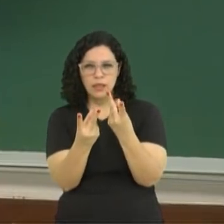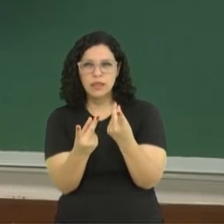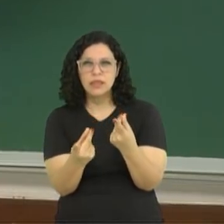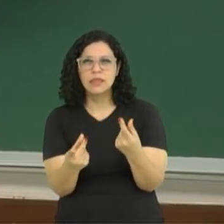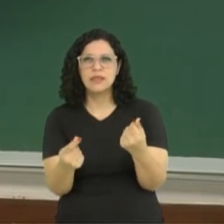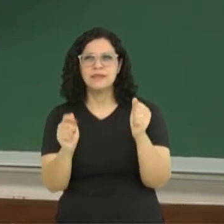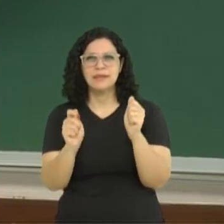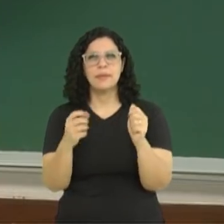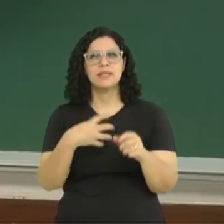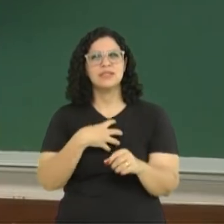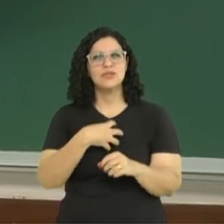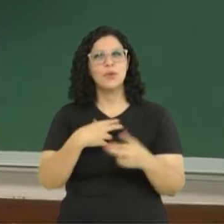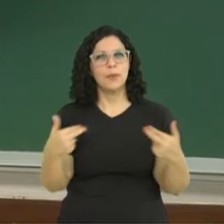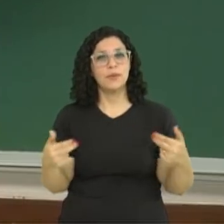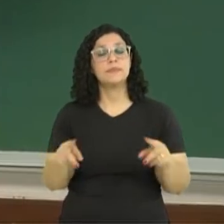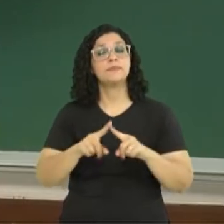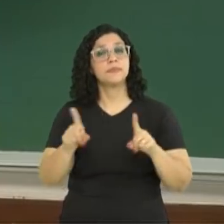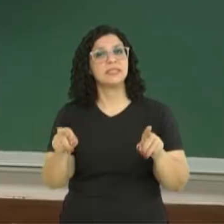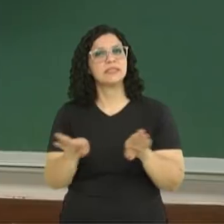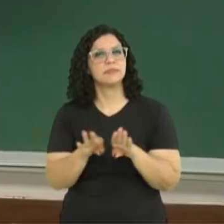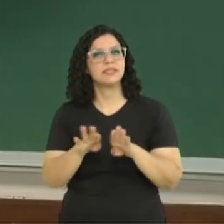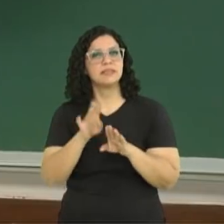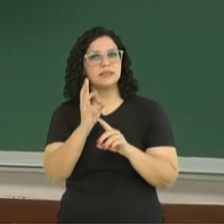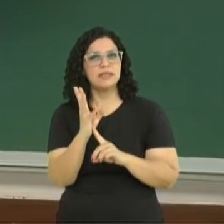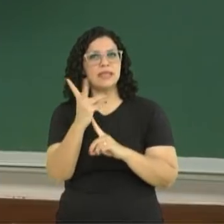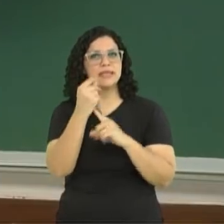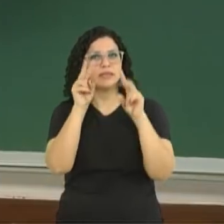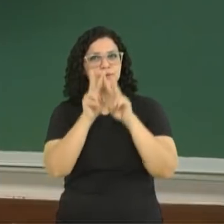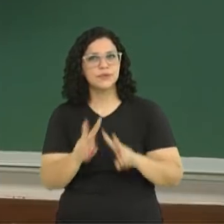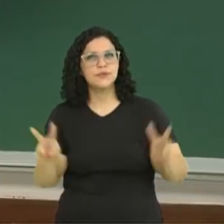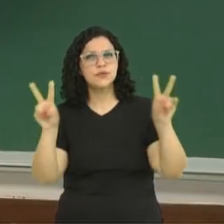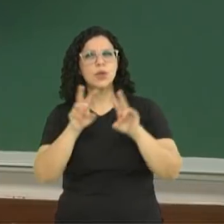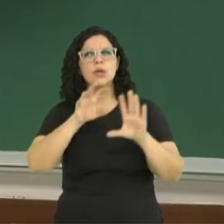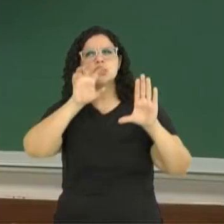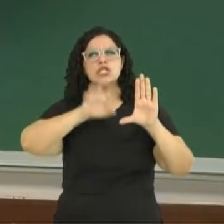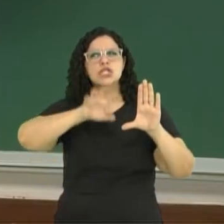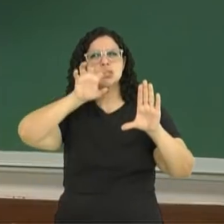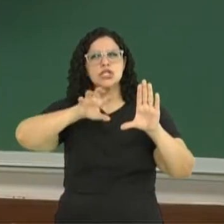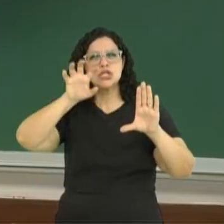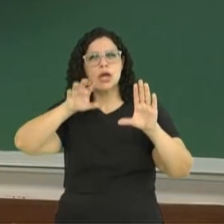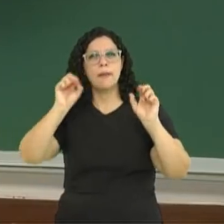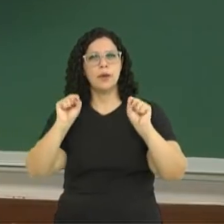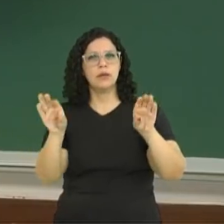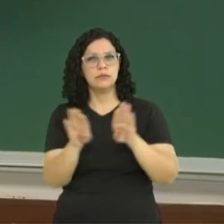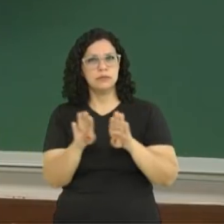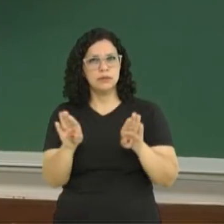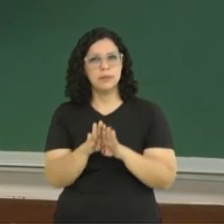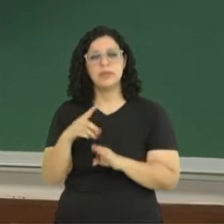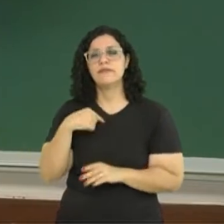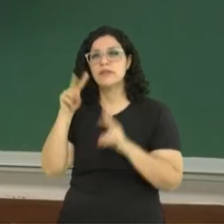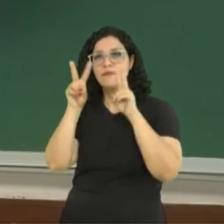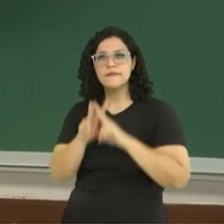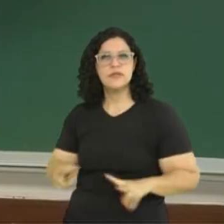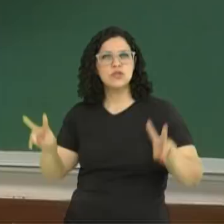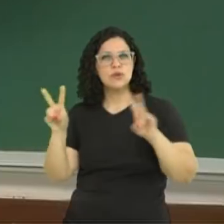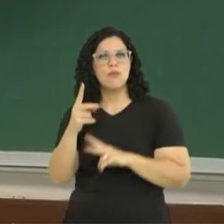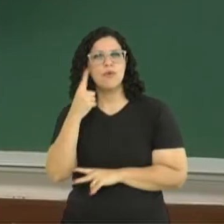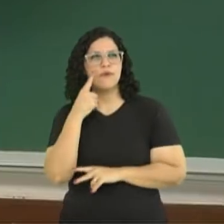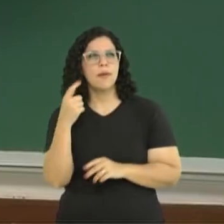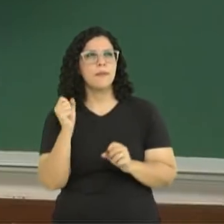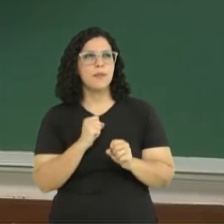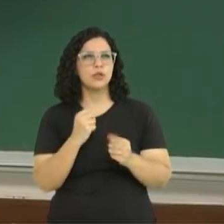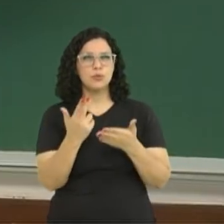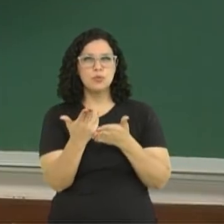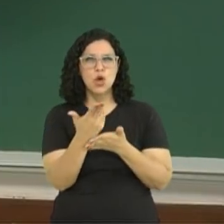que fazem aquela sensação. Mas dentro das artes visuais, a textura também pode ser o quê? Visual. Ou seja, eu